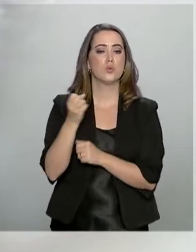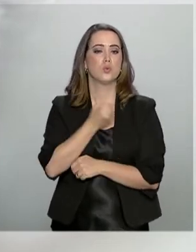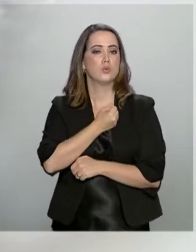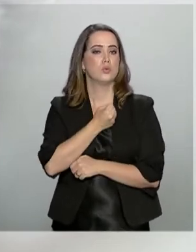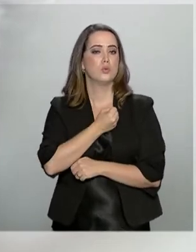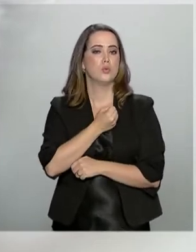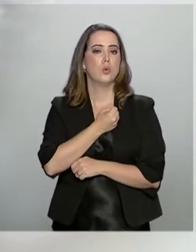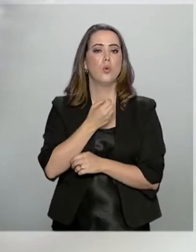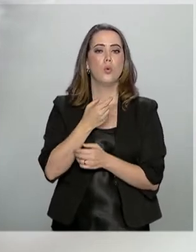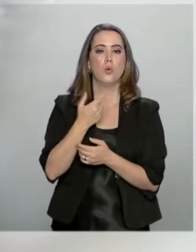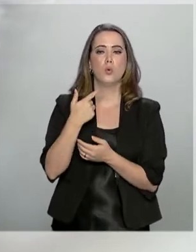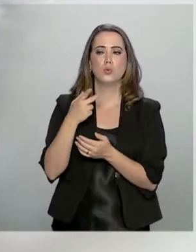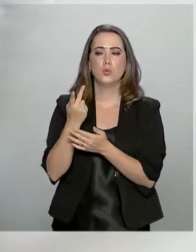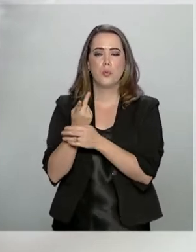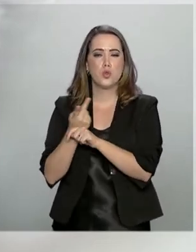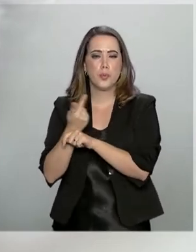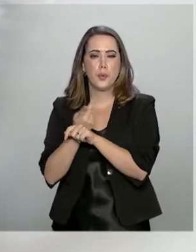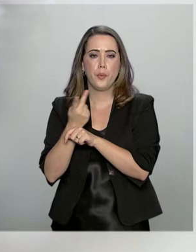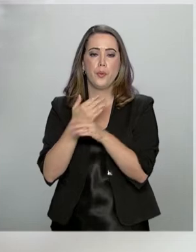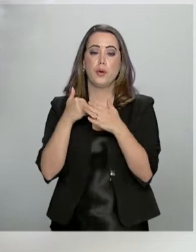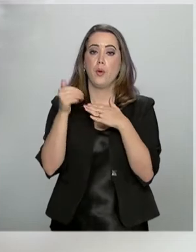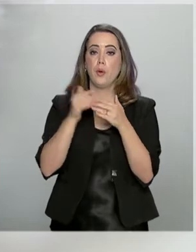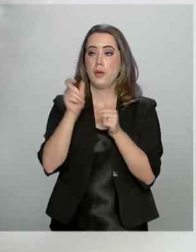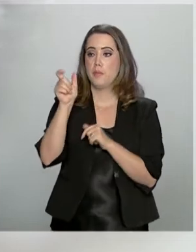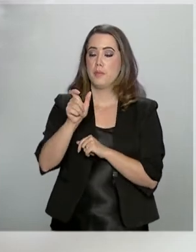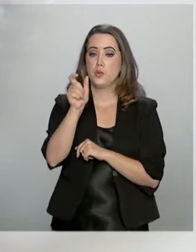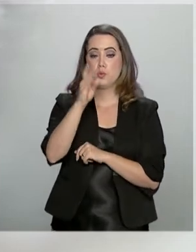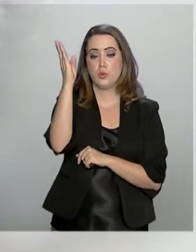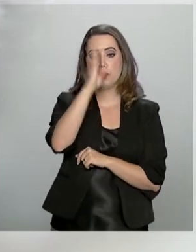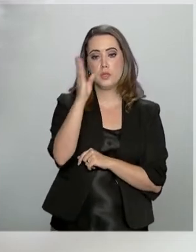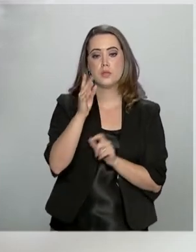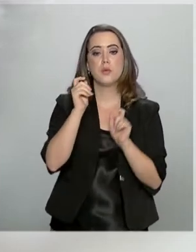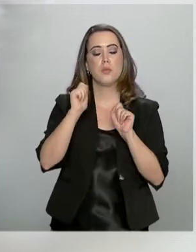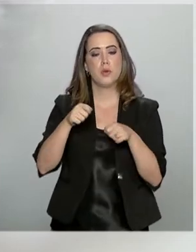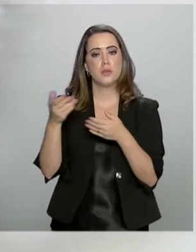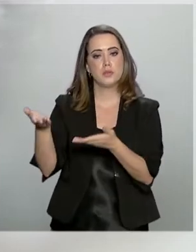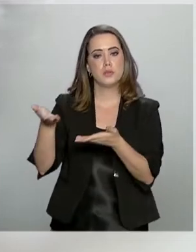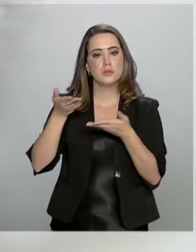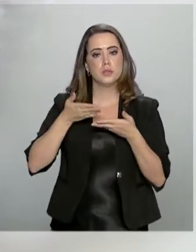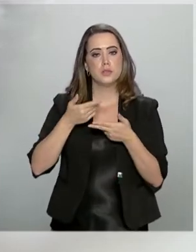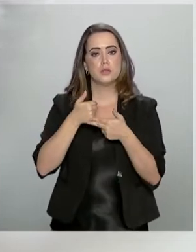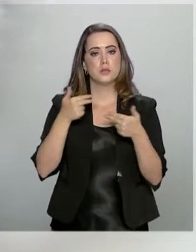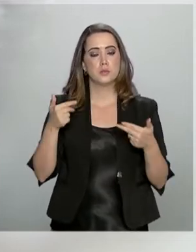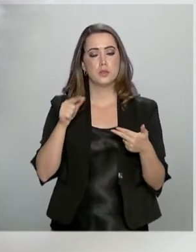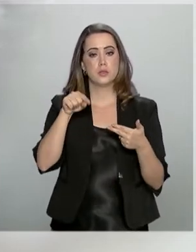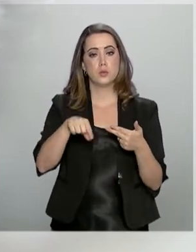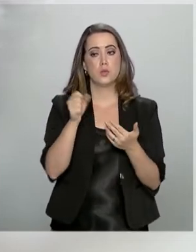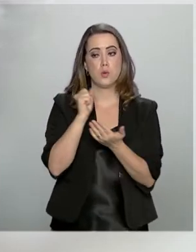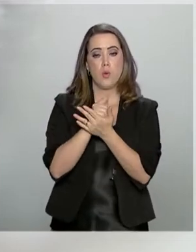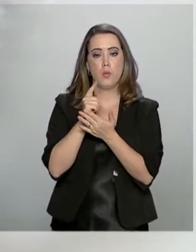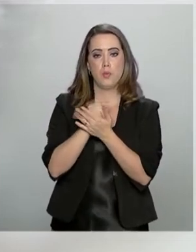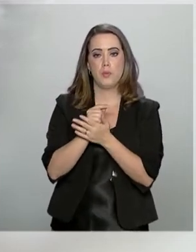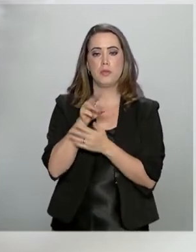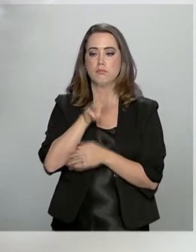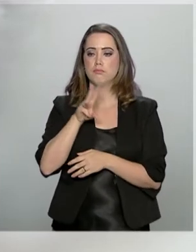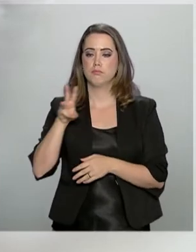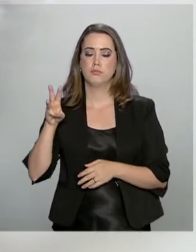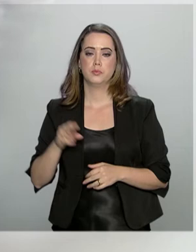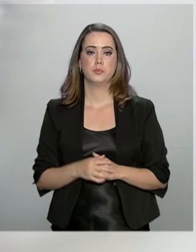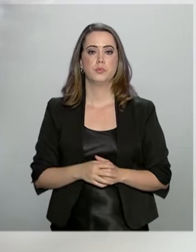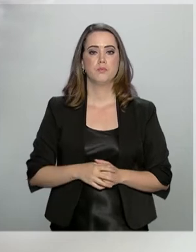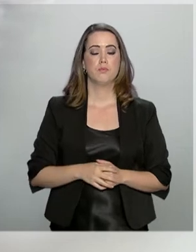identificador, para que qualquer residente no Brasil possa receber as encomendas compradas via internet.